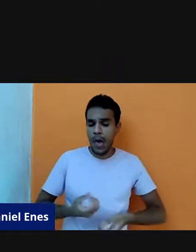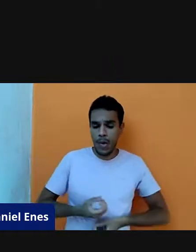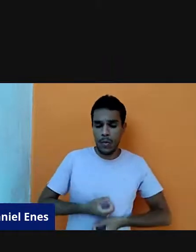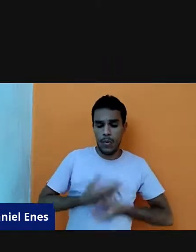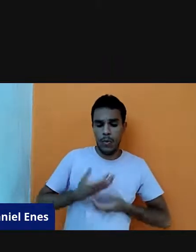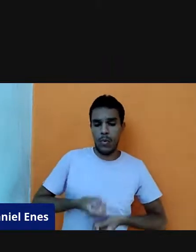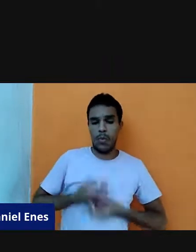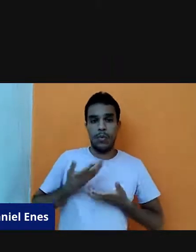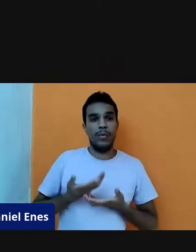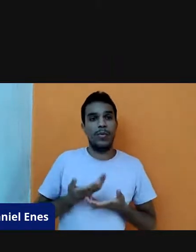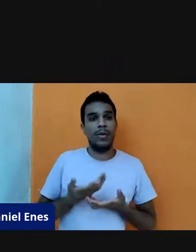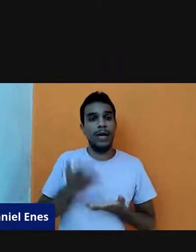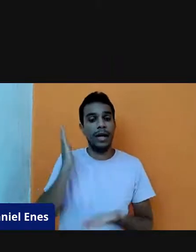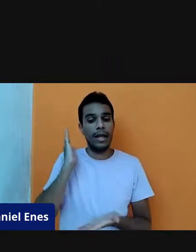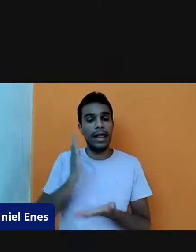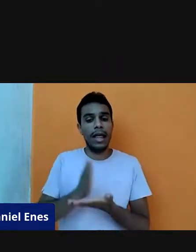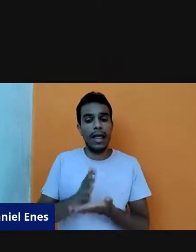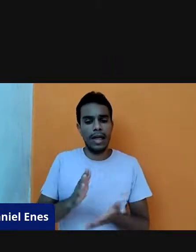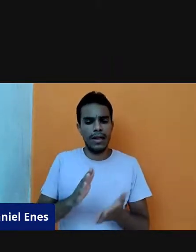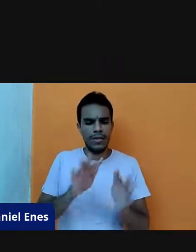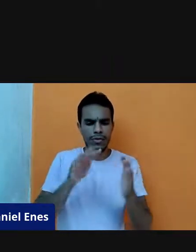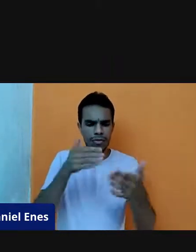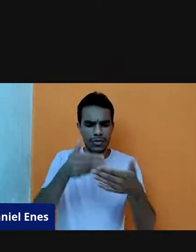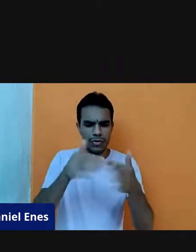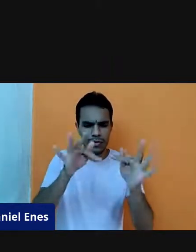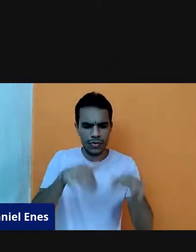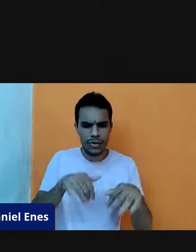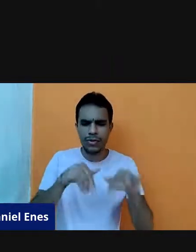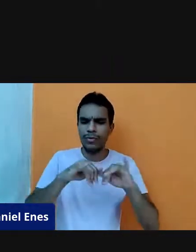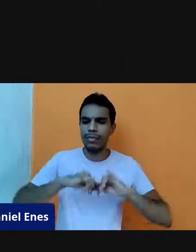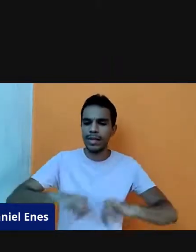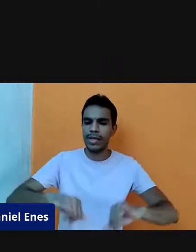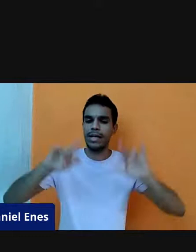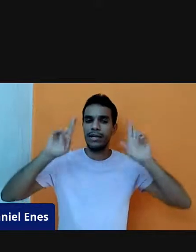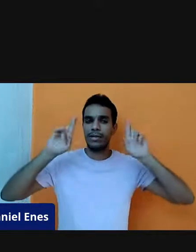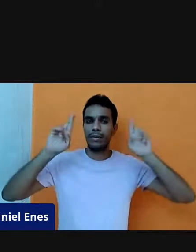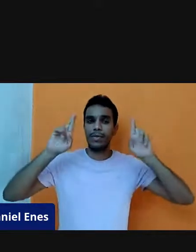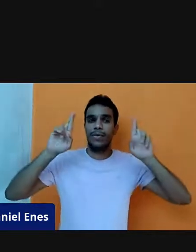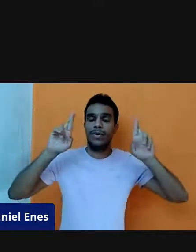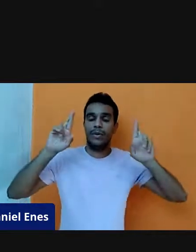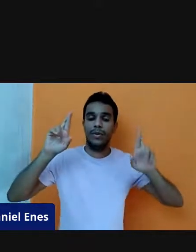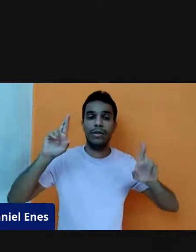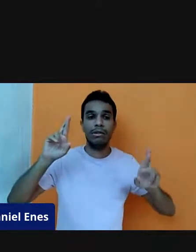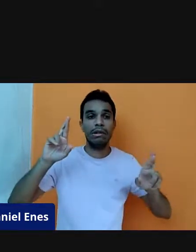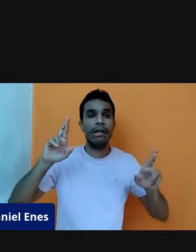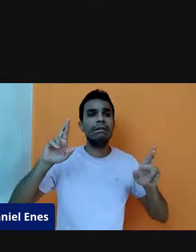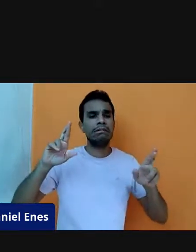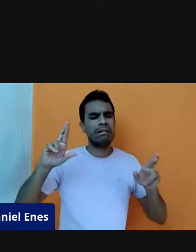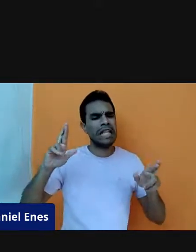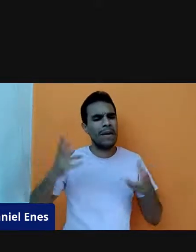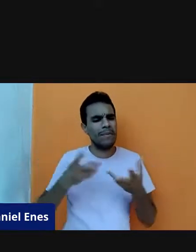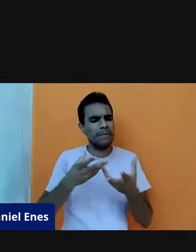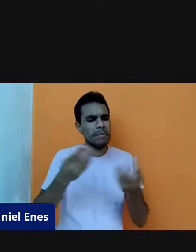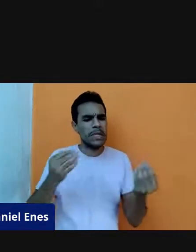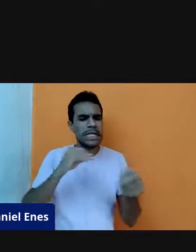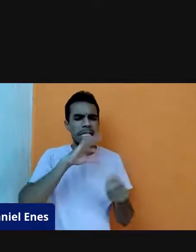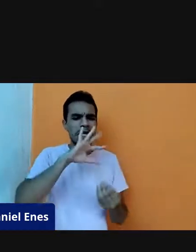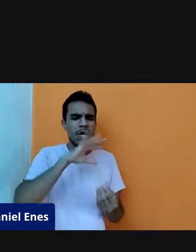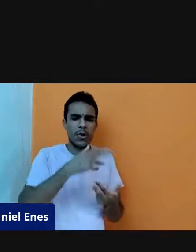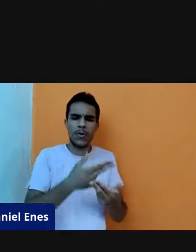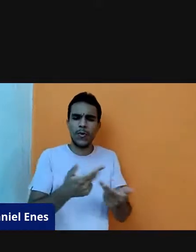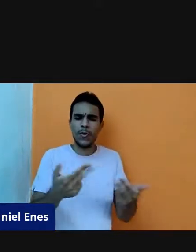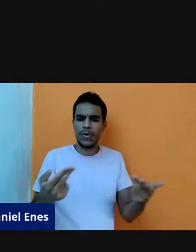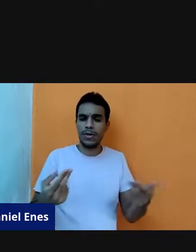com uma mensagem muito esperançosa, né? Porque apesar de tanta coisa ruim, a